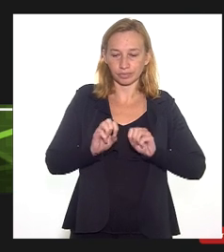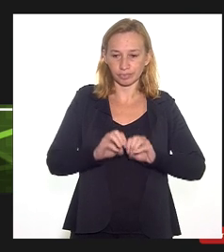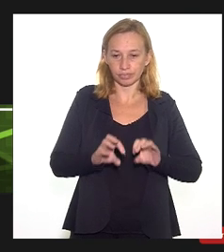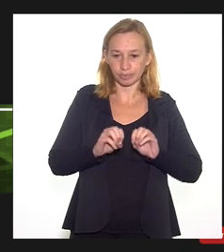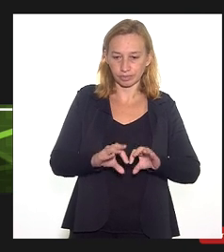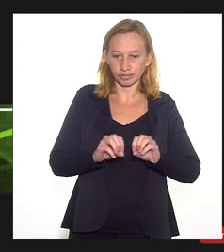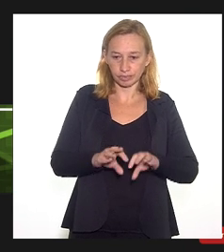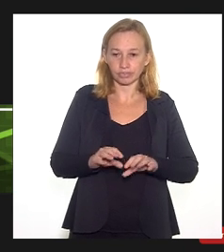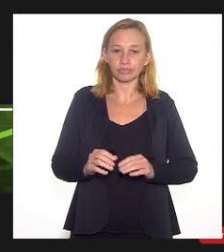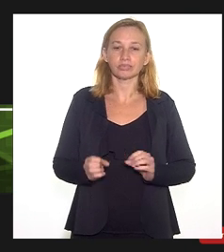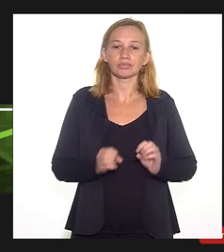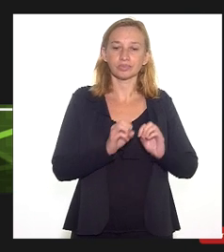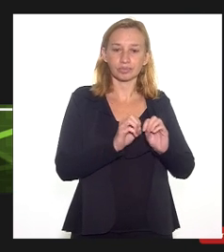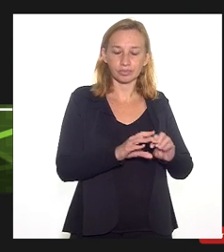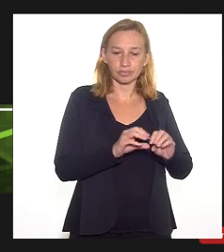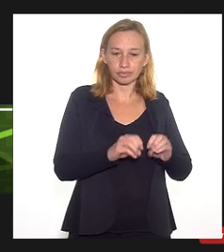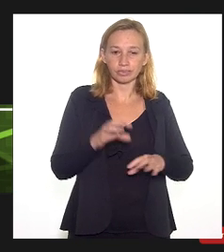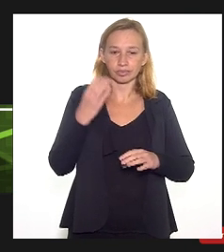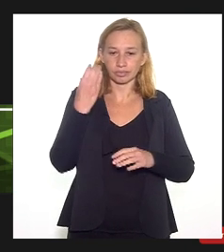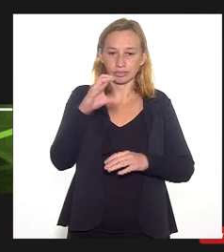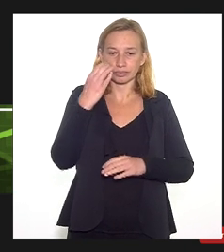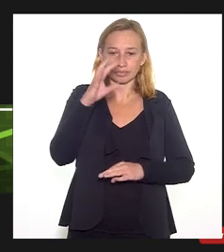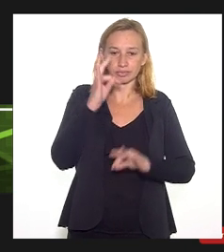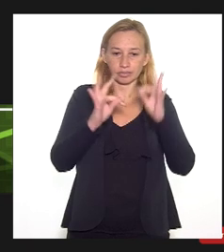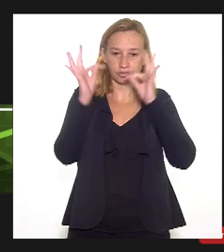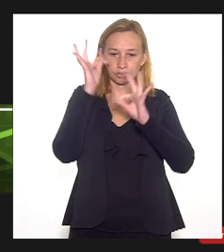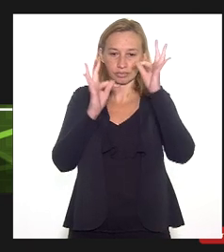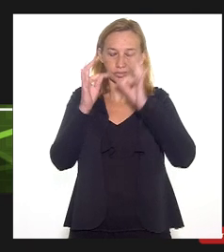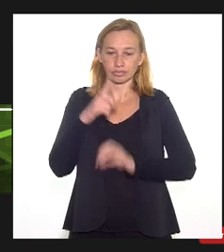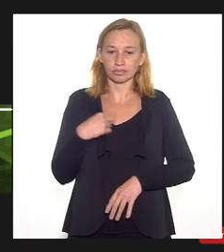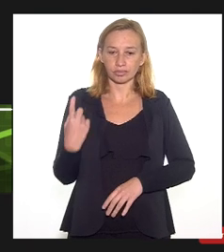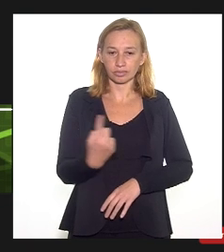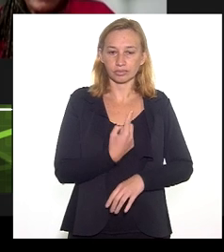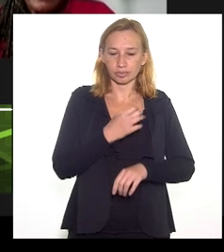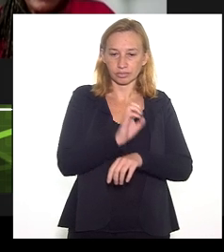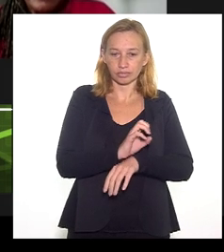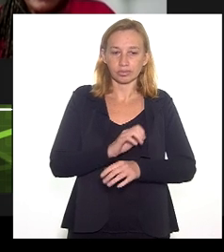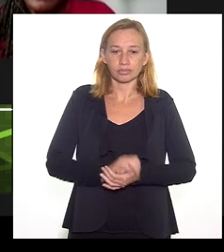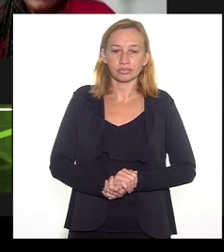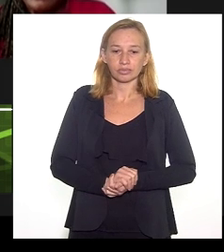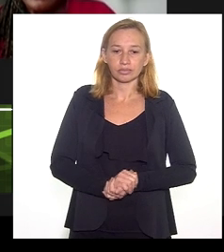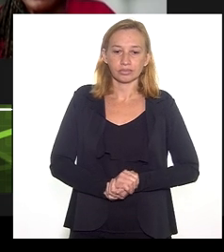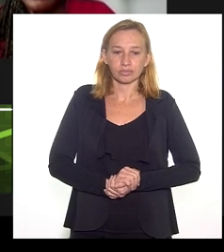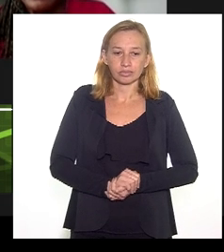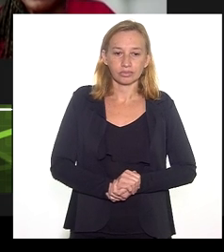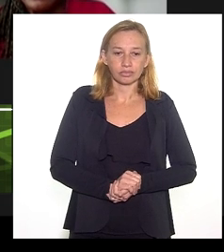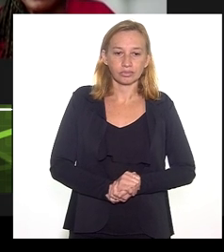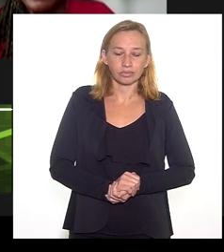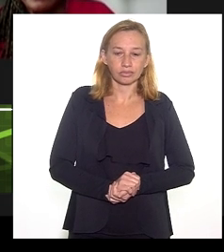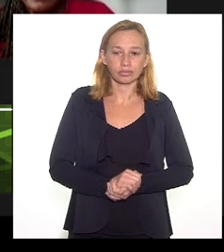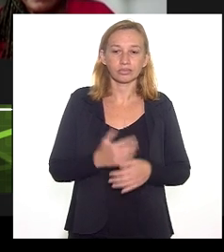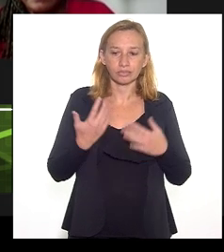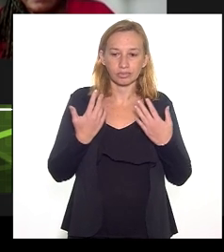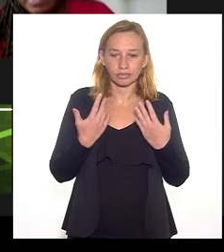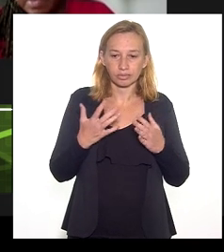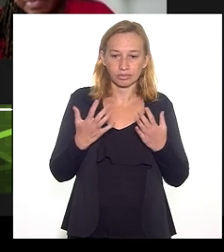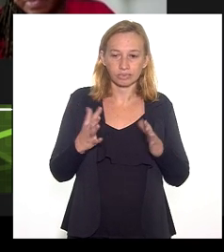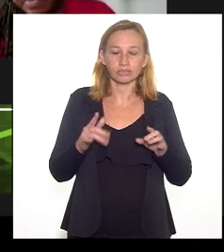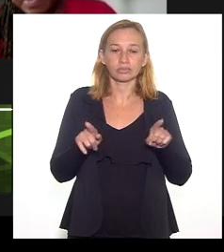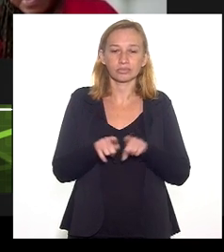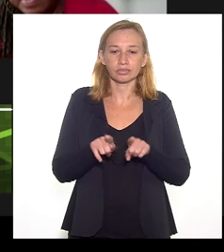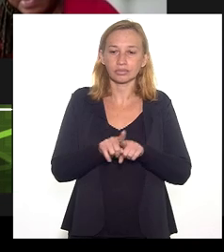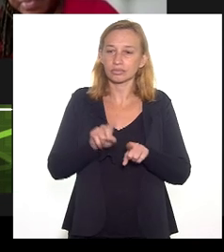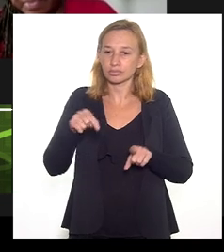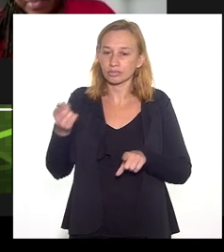educação e ciência e tecnologia do nosso estado cumprimento aqui também os demais